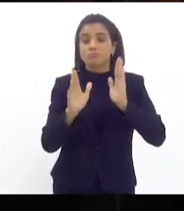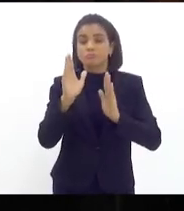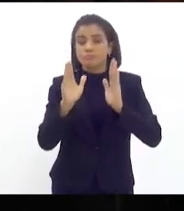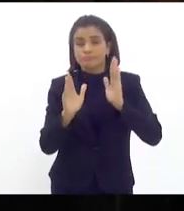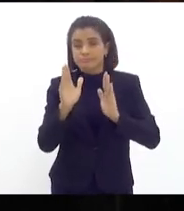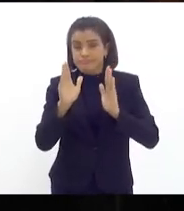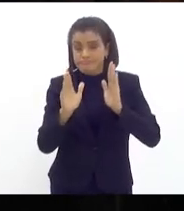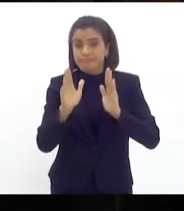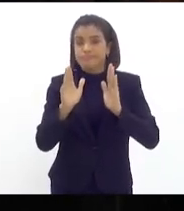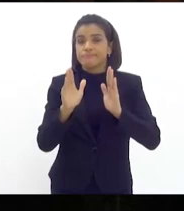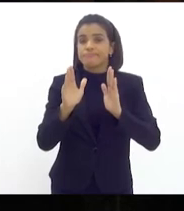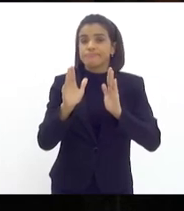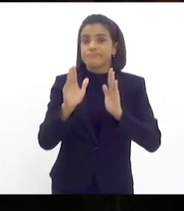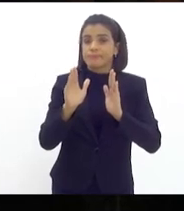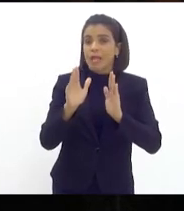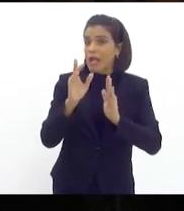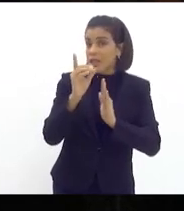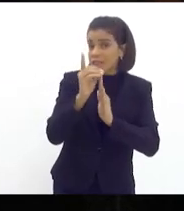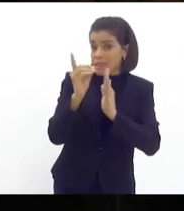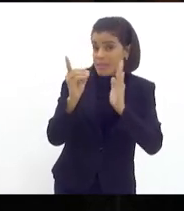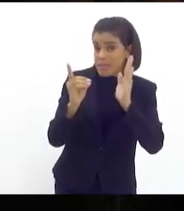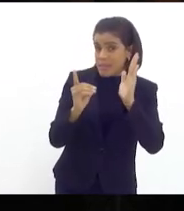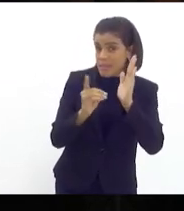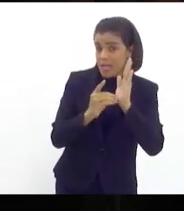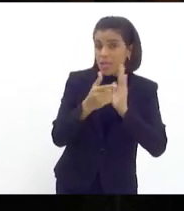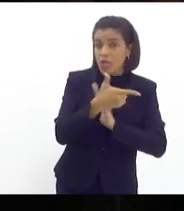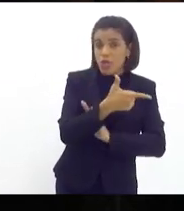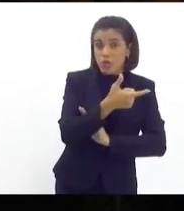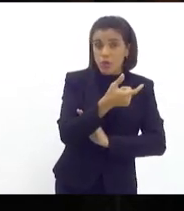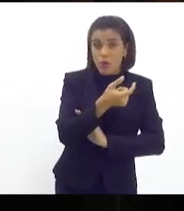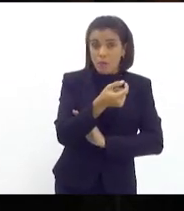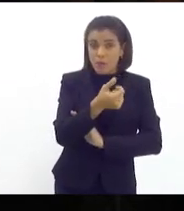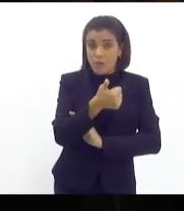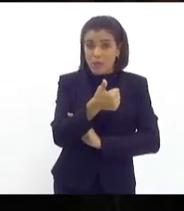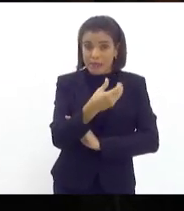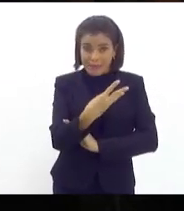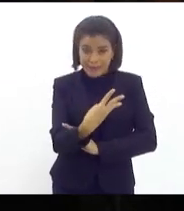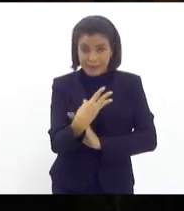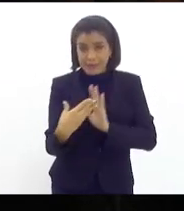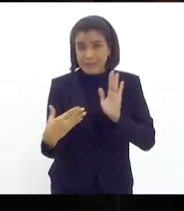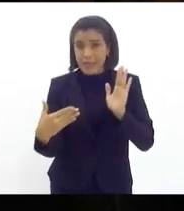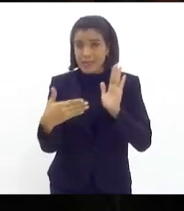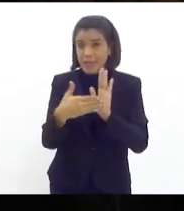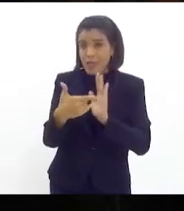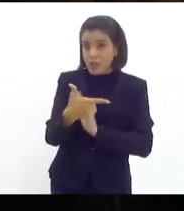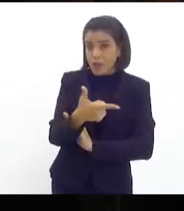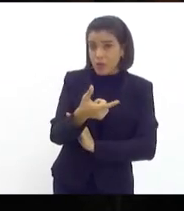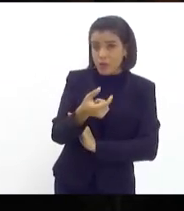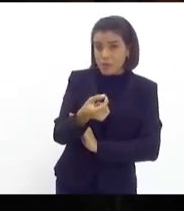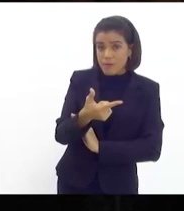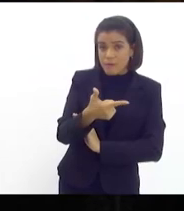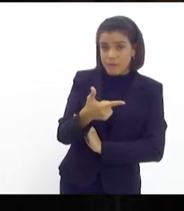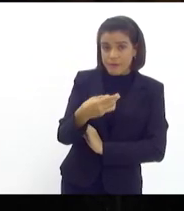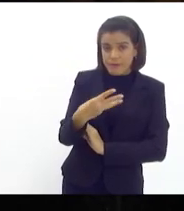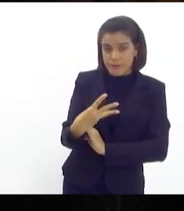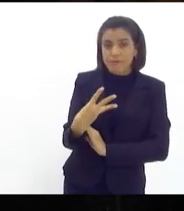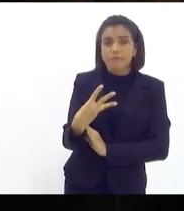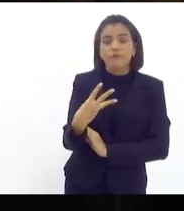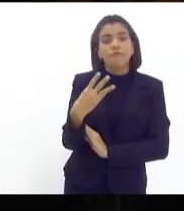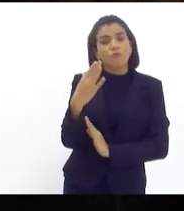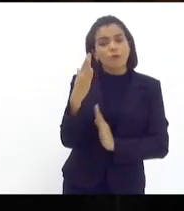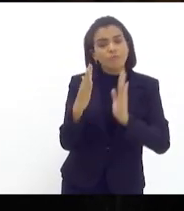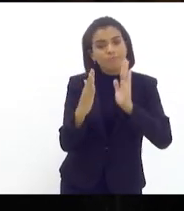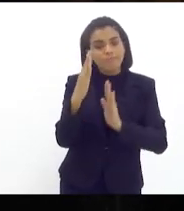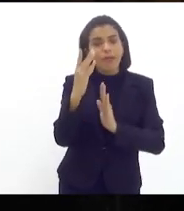esta última década 2013 2023 foi a década